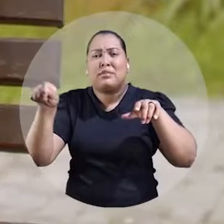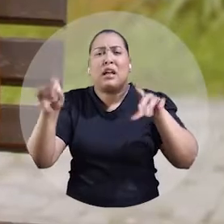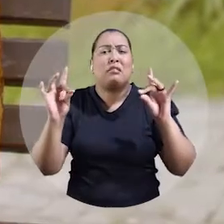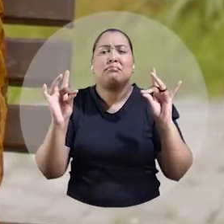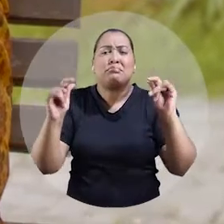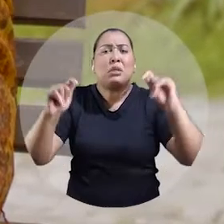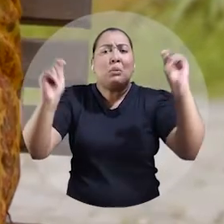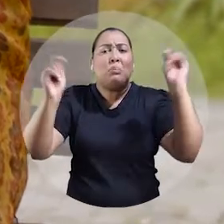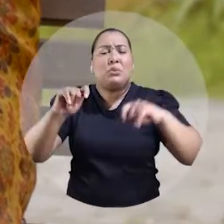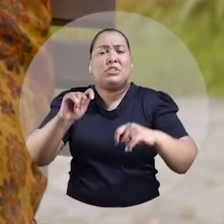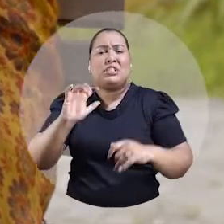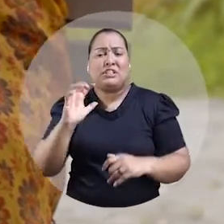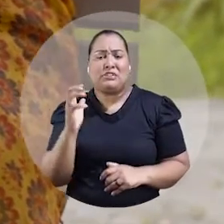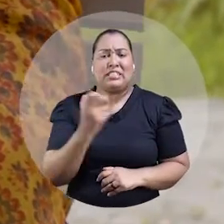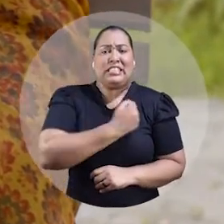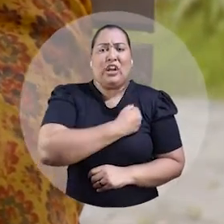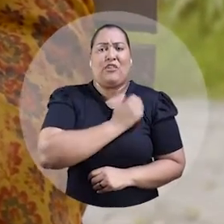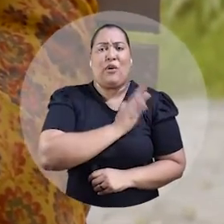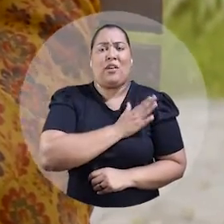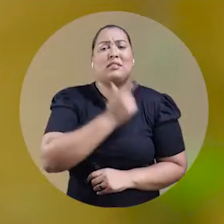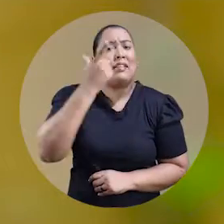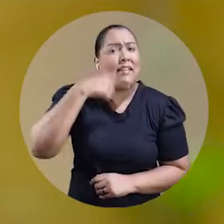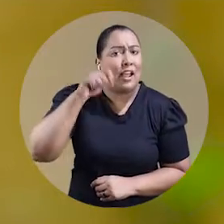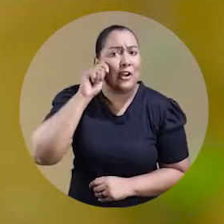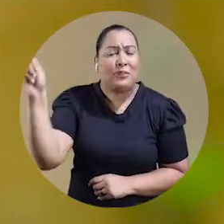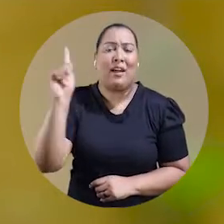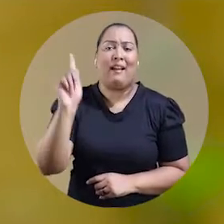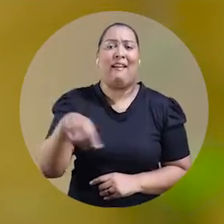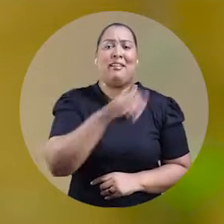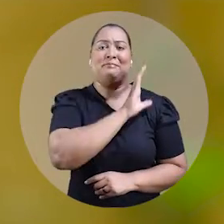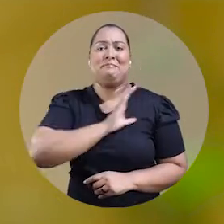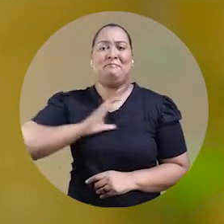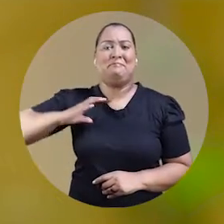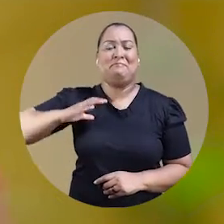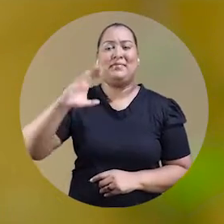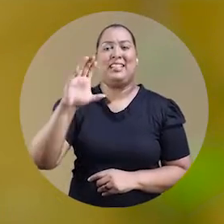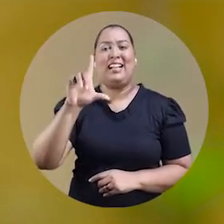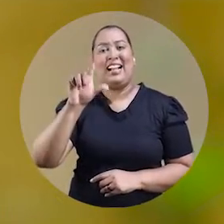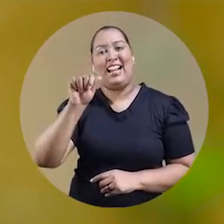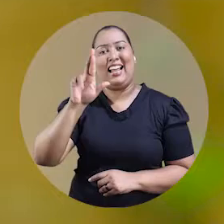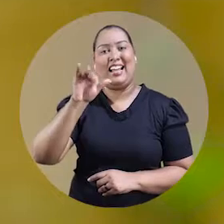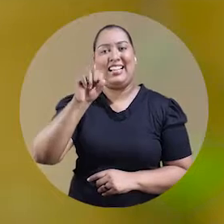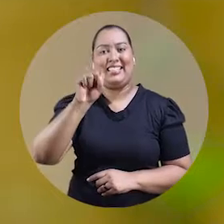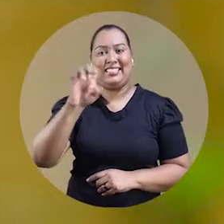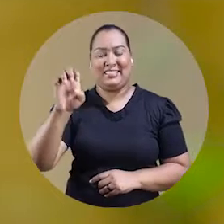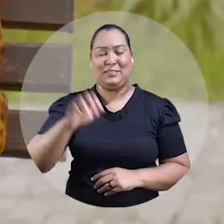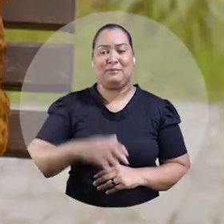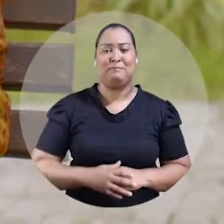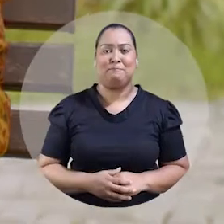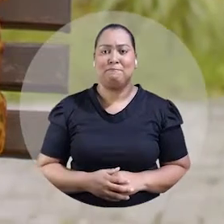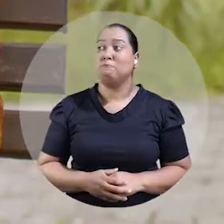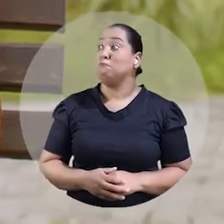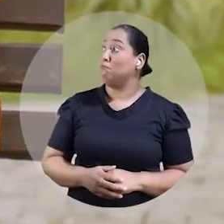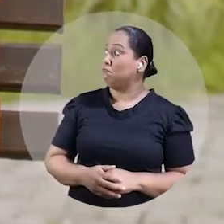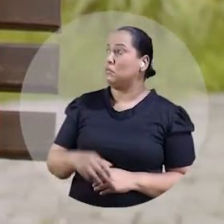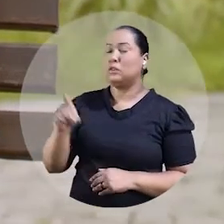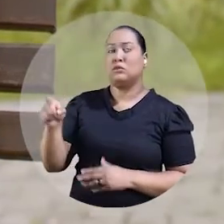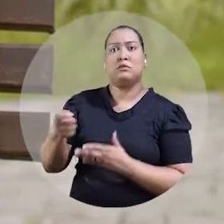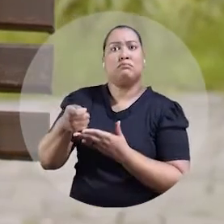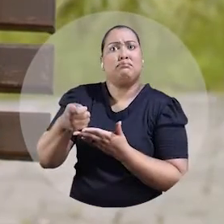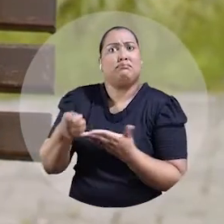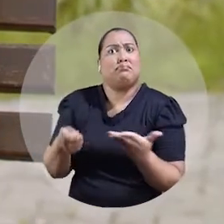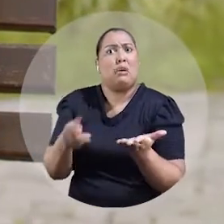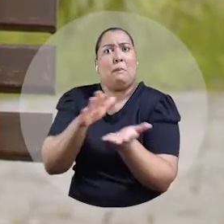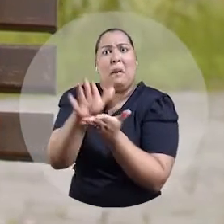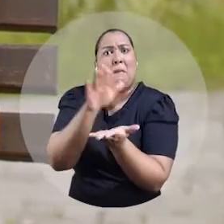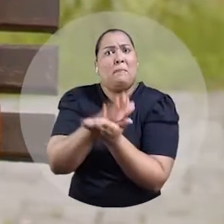coração. Da Clarice Lispector. Né? Lucinda, você tem um processo de criação intensa, né? Uma dezena